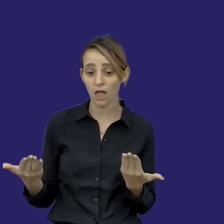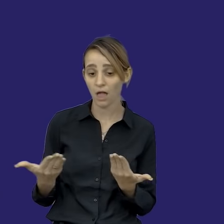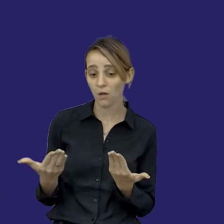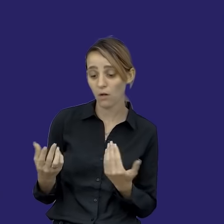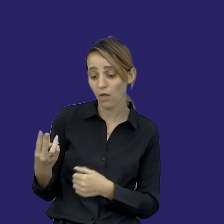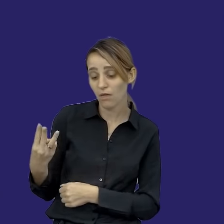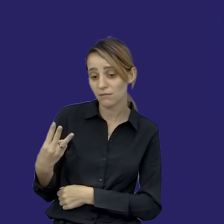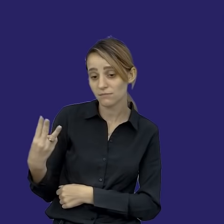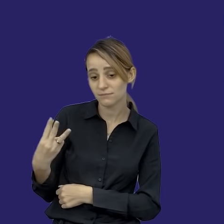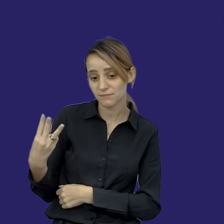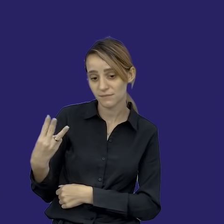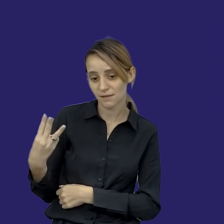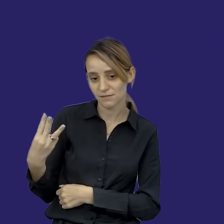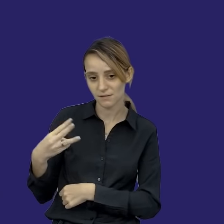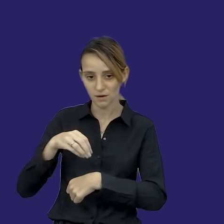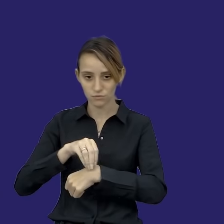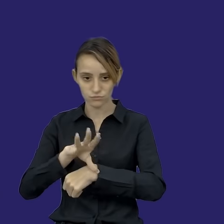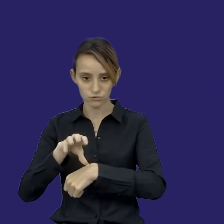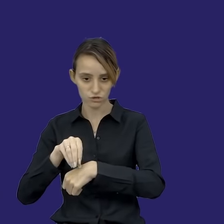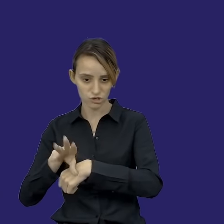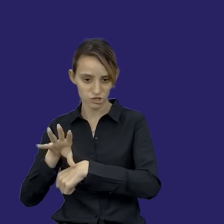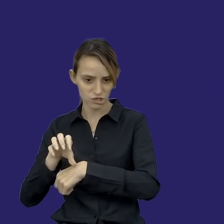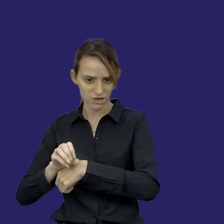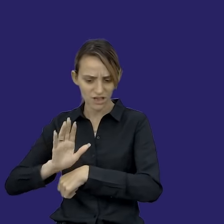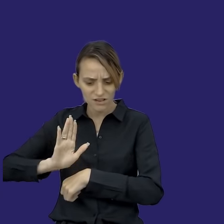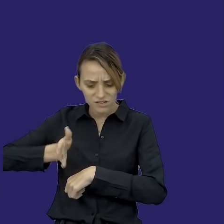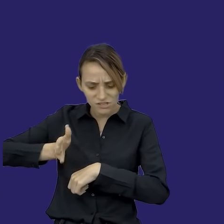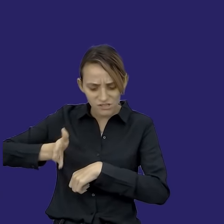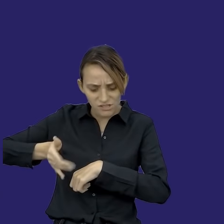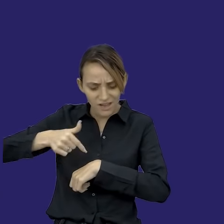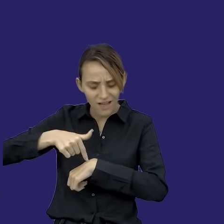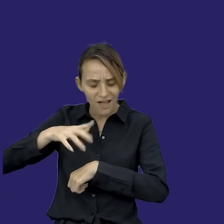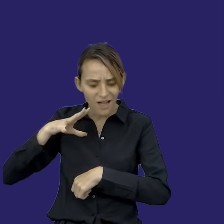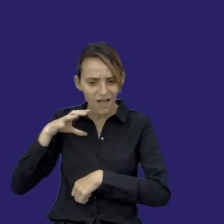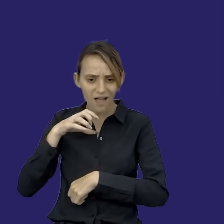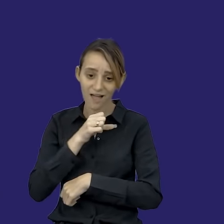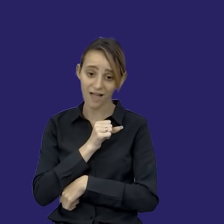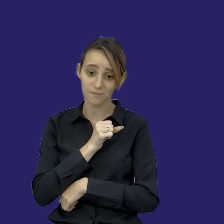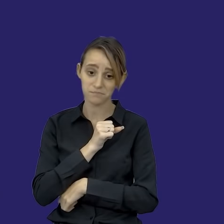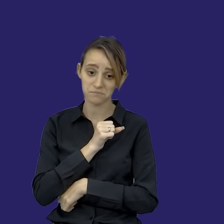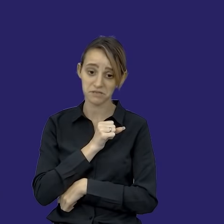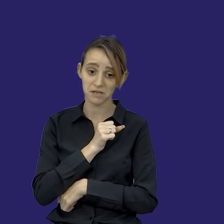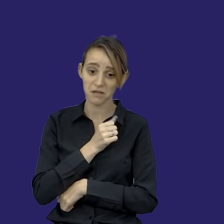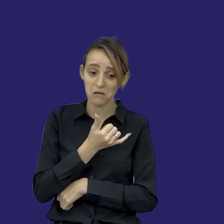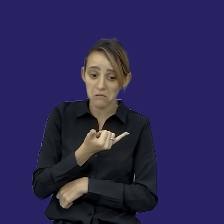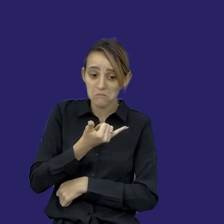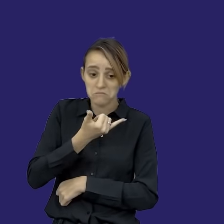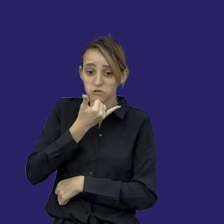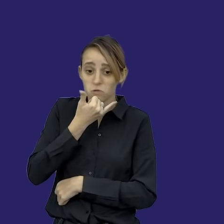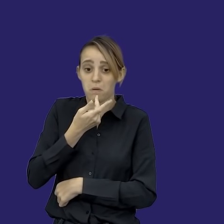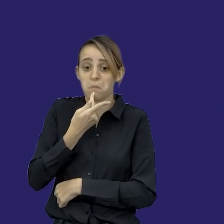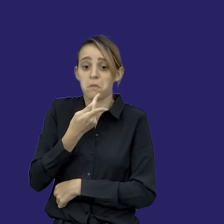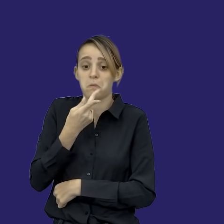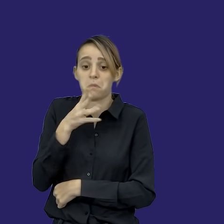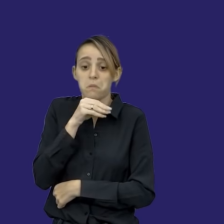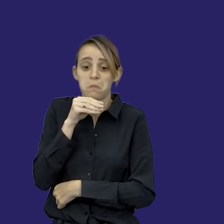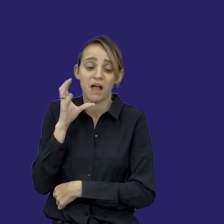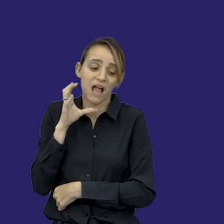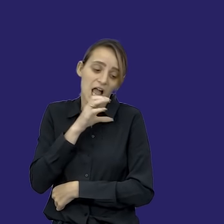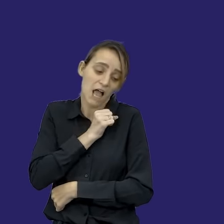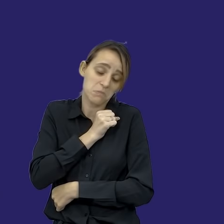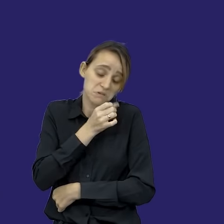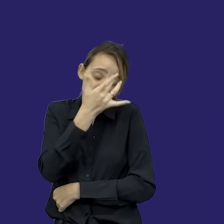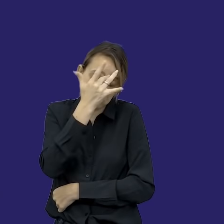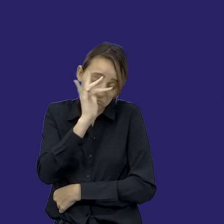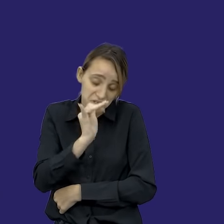Agora, gente, nós vamos para a sugestão. Nossa, passou rapidinho, né? Então, não sei se eu estou correndo, eu peço desculpa se eu estiver correndo, mas nós